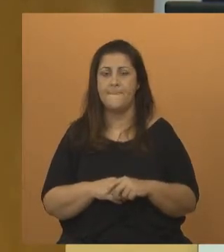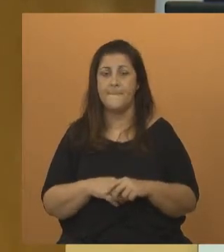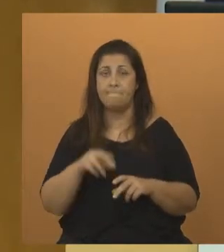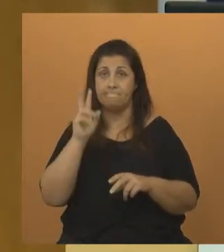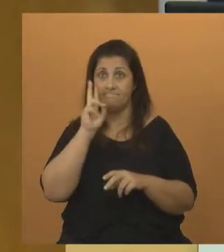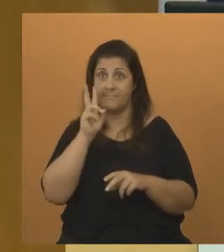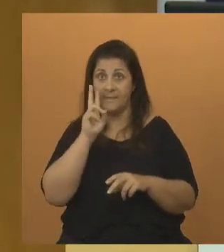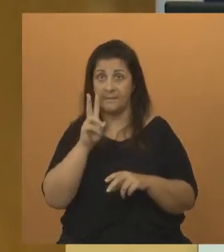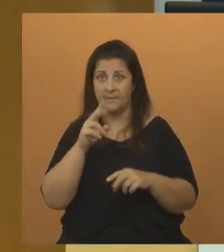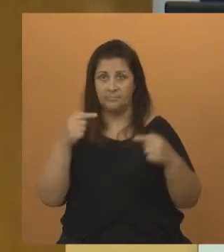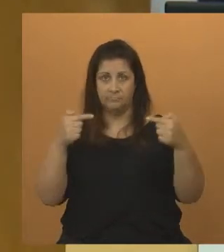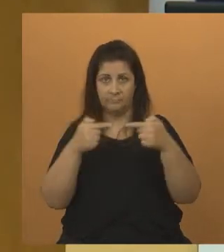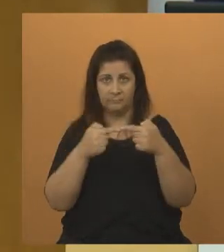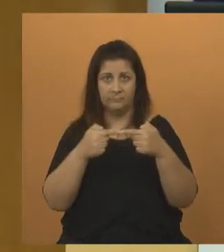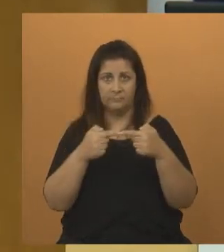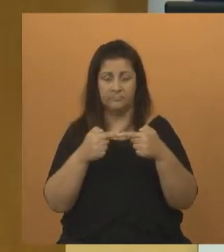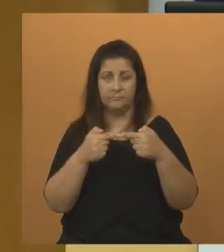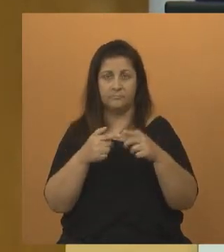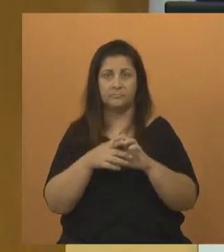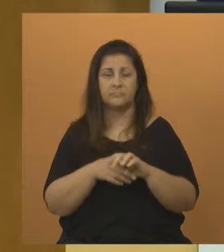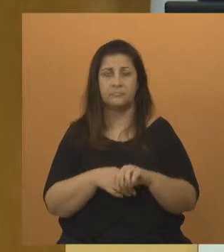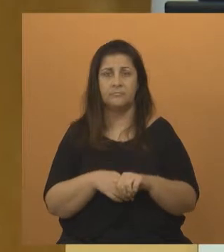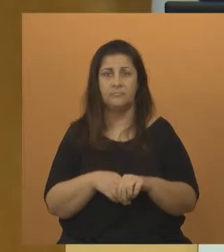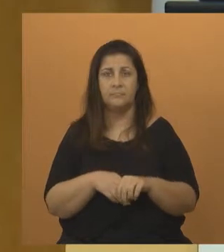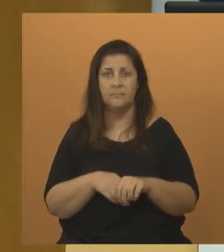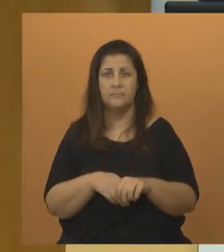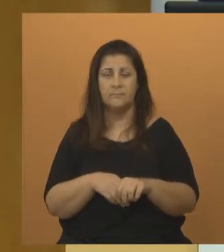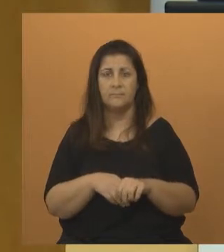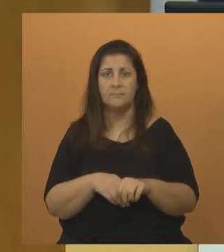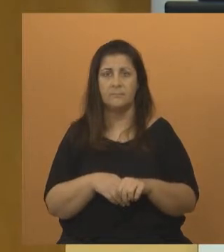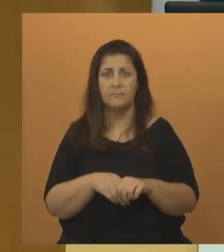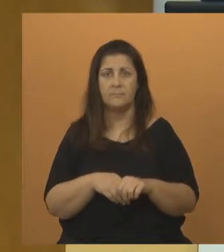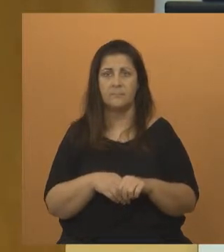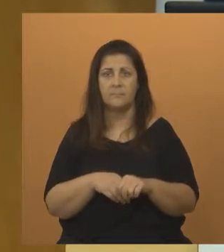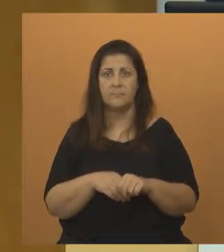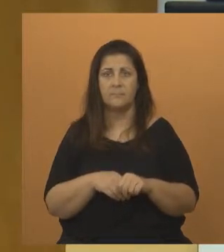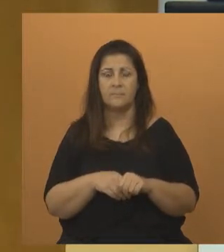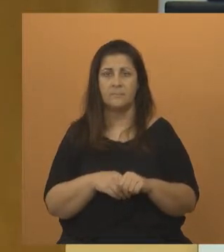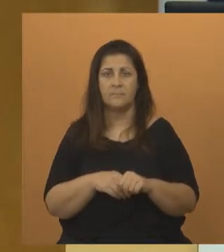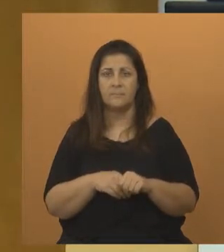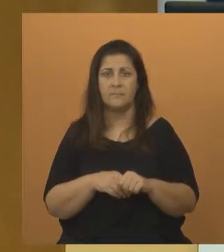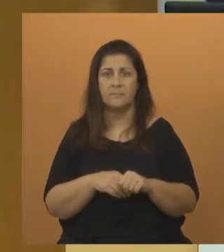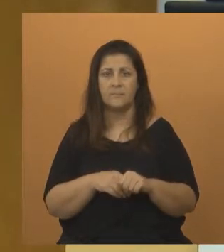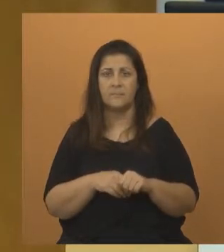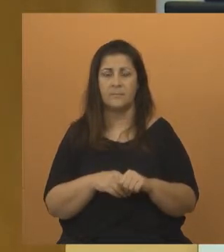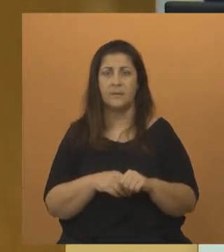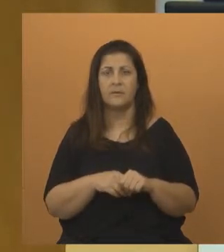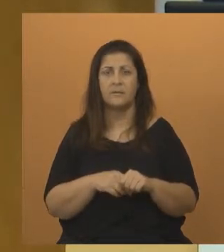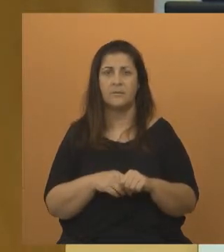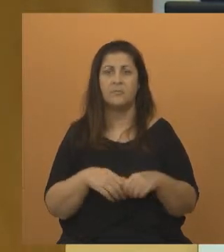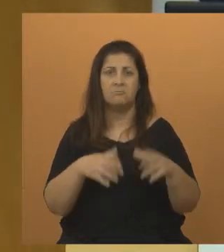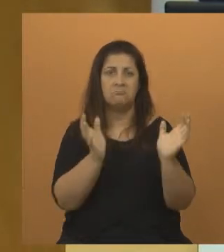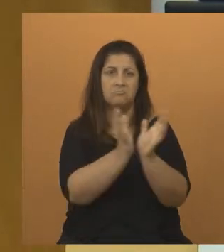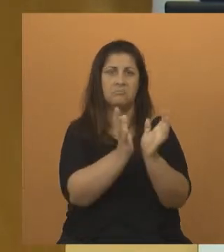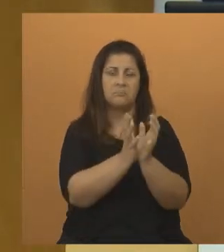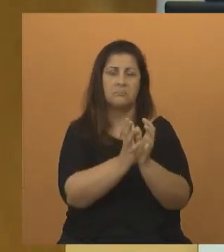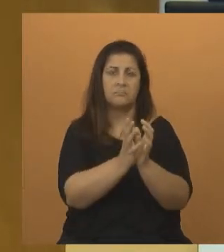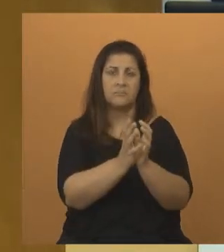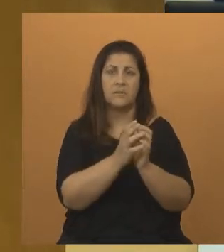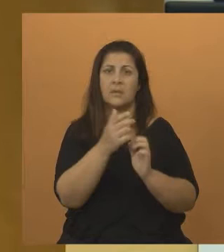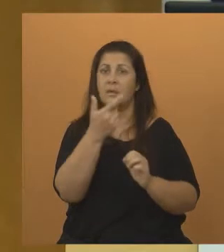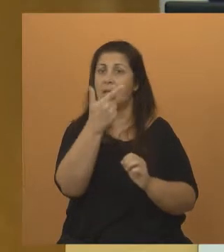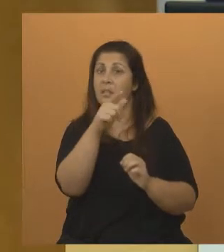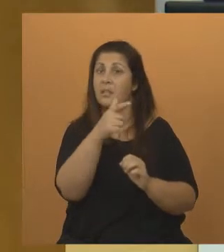Lembrando que esse benefício ele vai ser destinado para as entidades, para esses clubes, né, sem